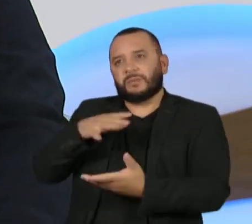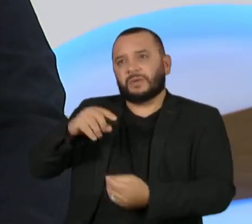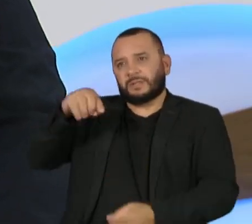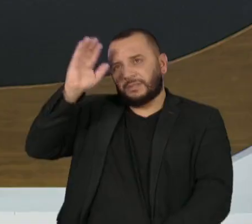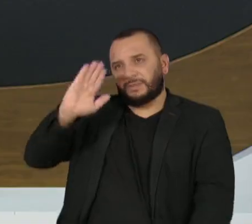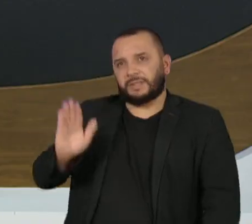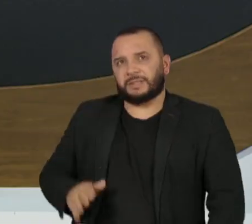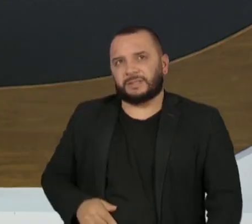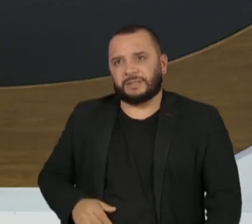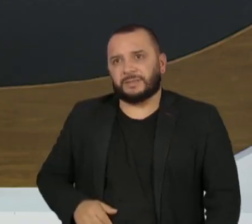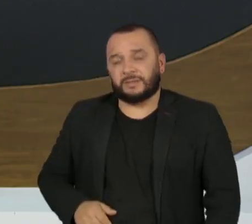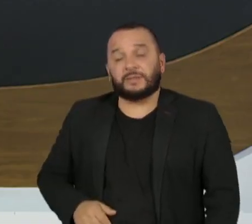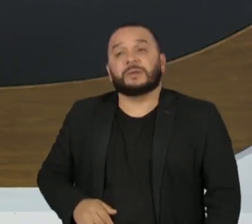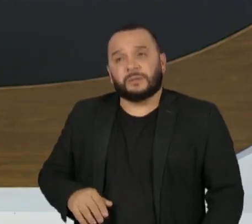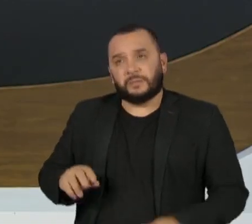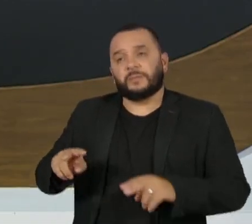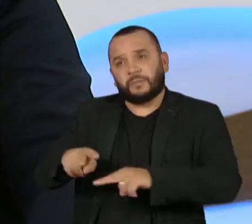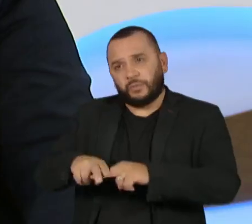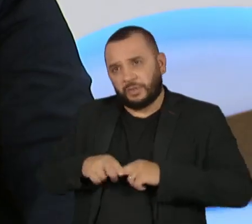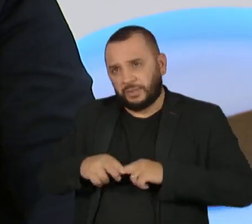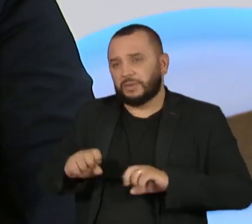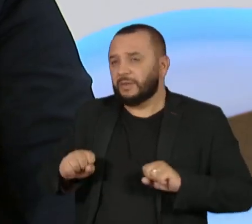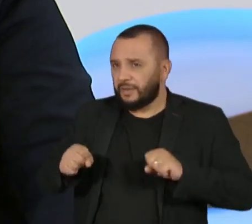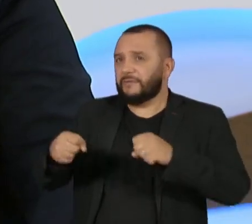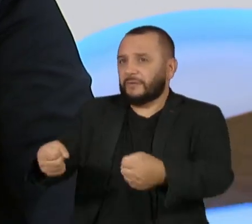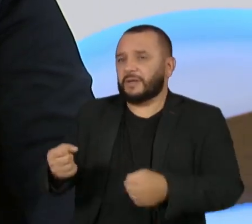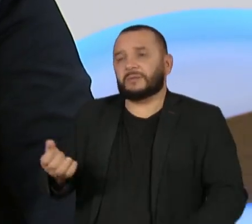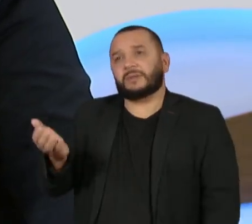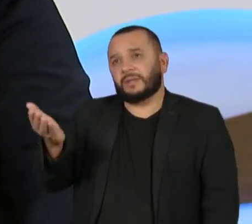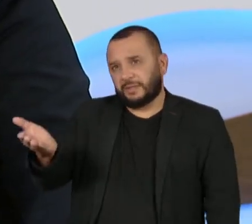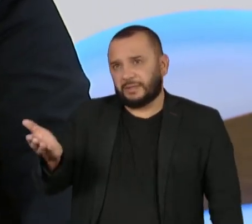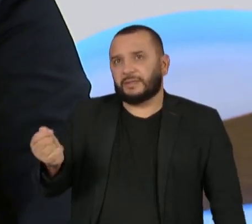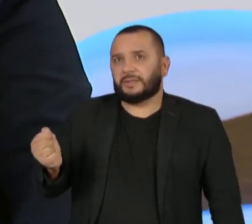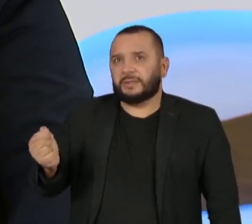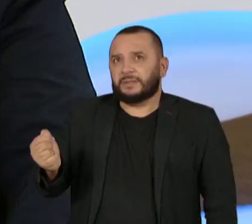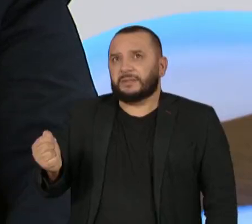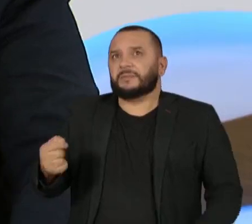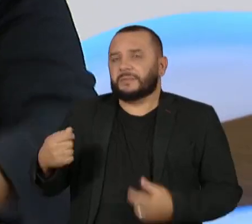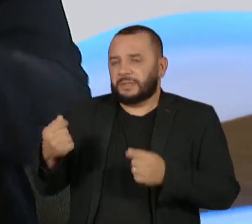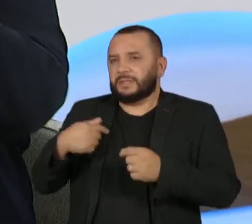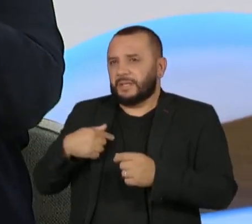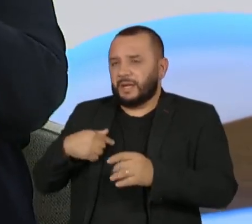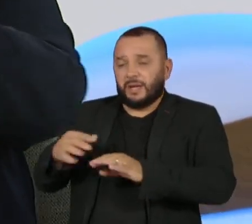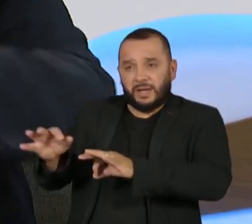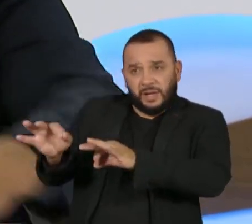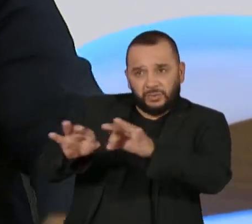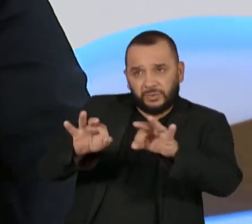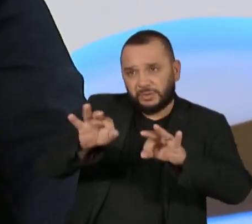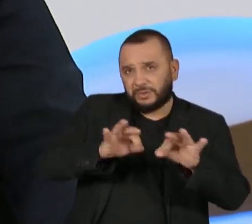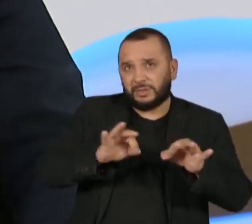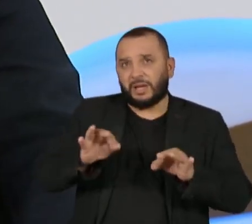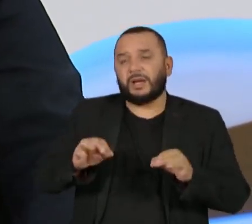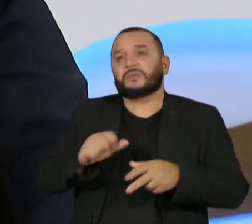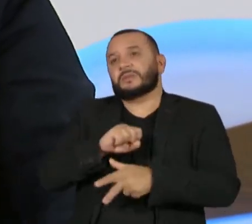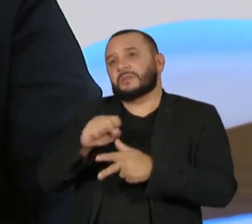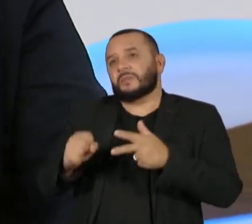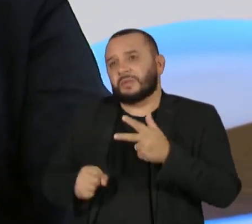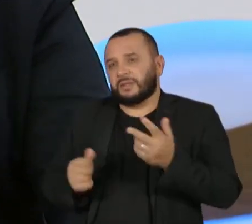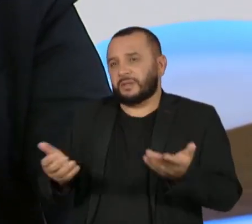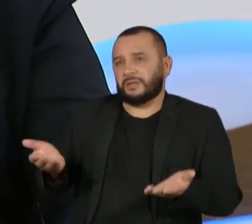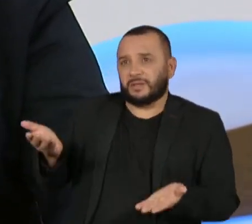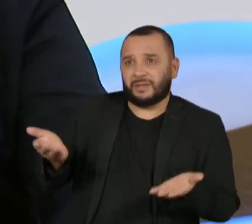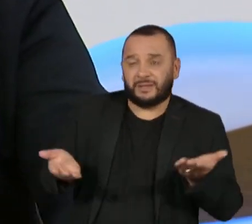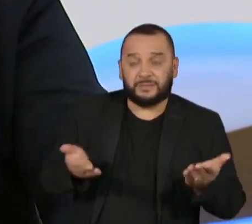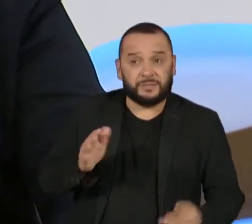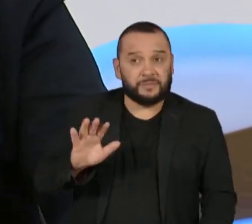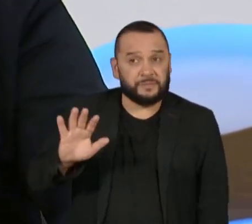ano. Ministro, mas... E por isso eu defendo que haja, obviamente, um reajustamento do equilíbrio dinâmico entre os poderes,